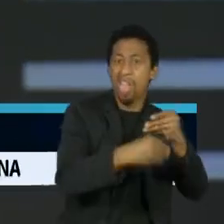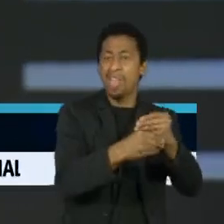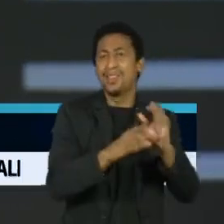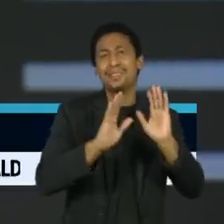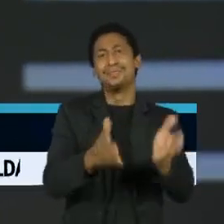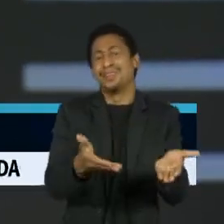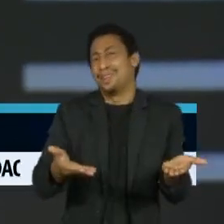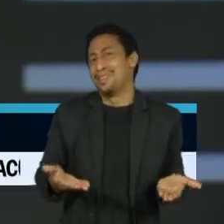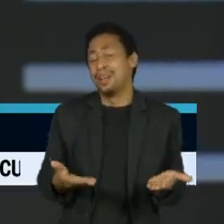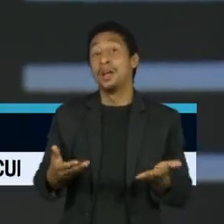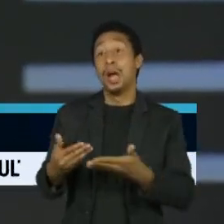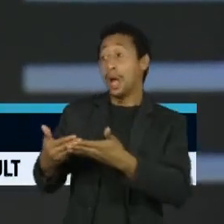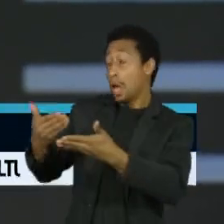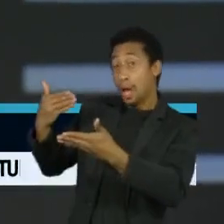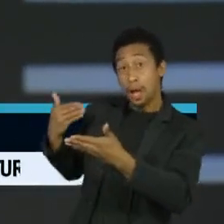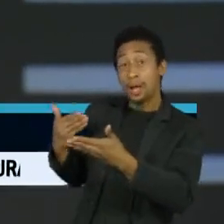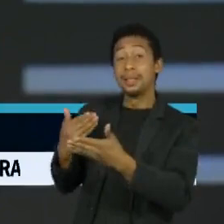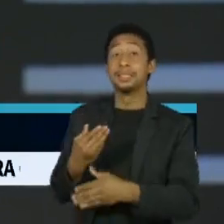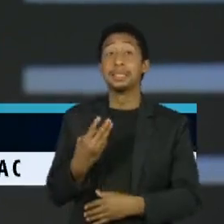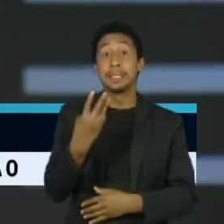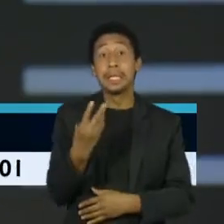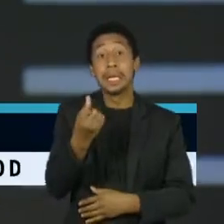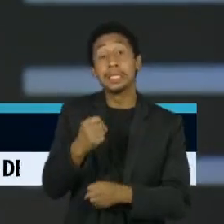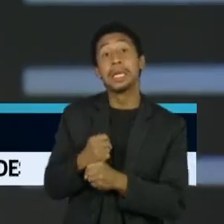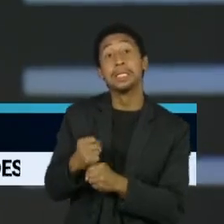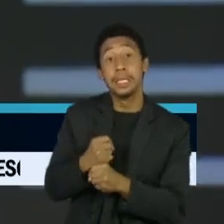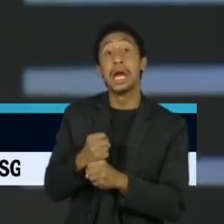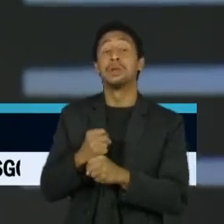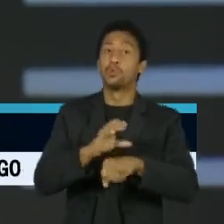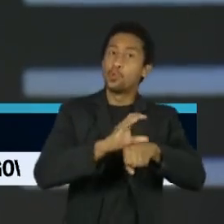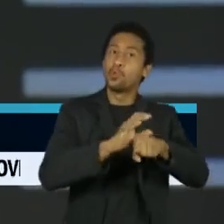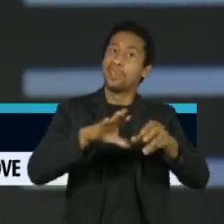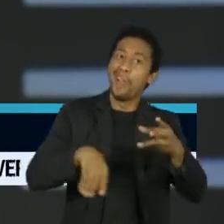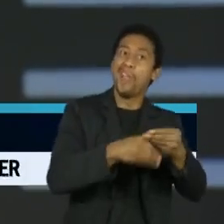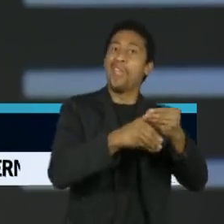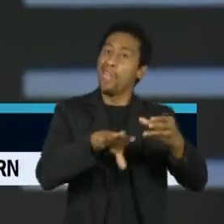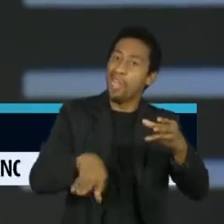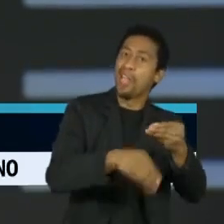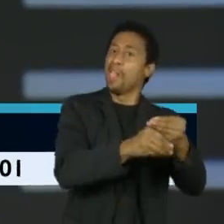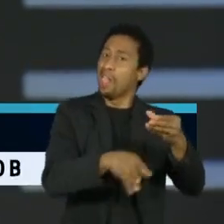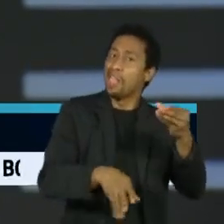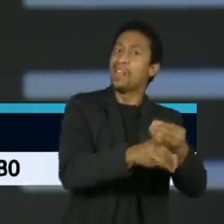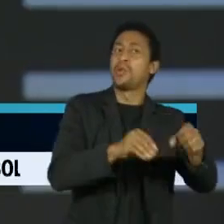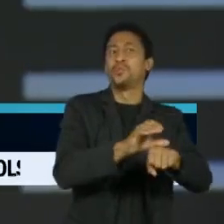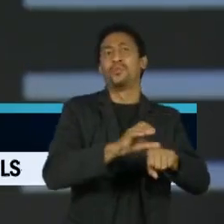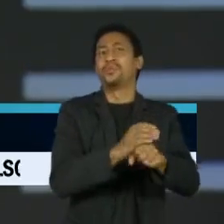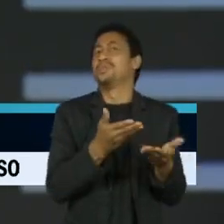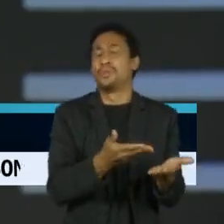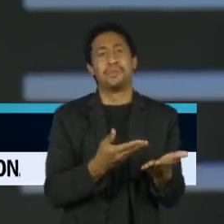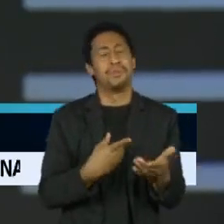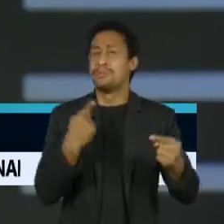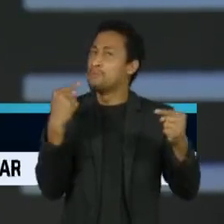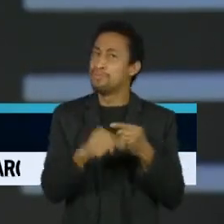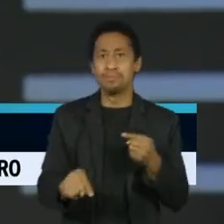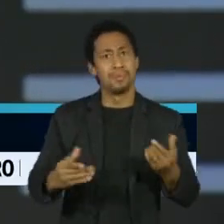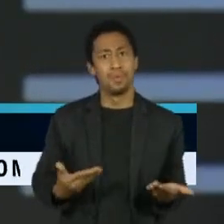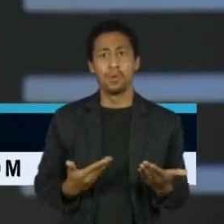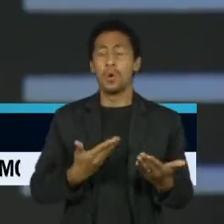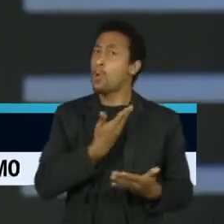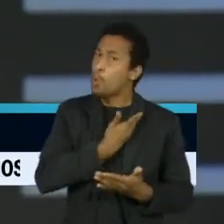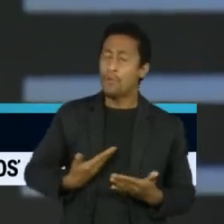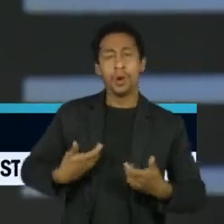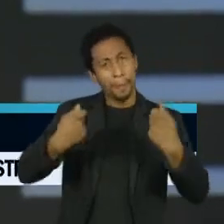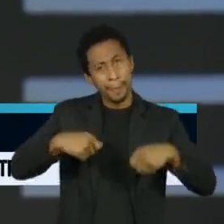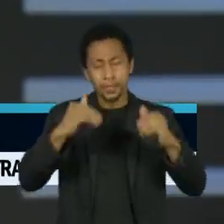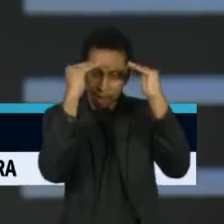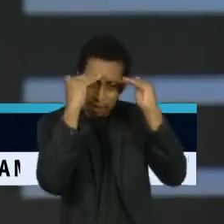emendas. Então, cada governo considera a Constituição seu programa de governo. Não, a Constituição é um texto permanente, o programa de governo se renova a cada